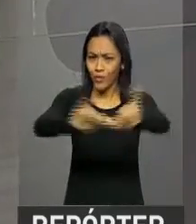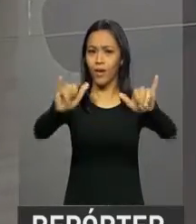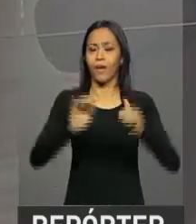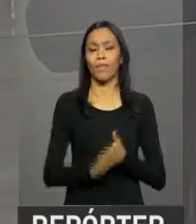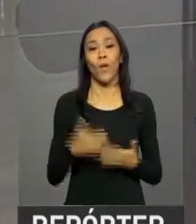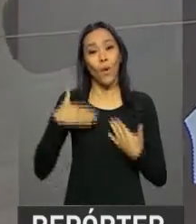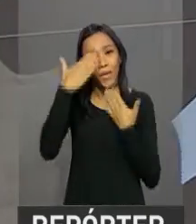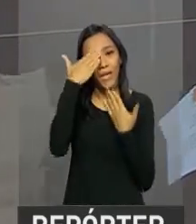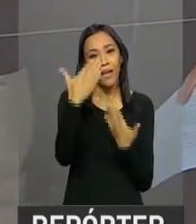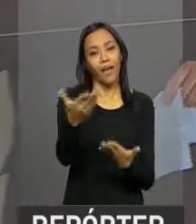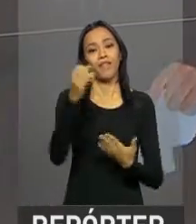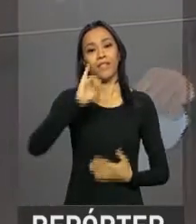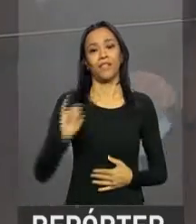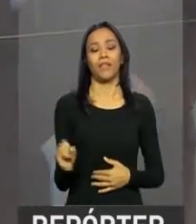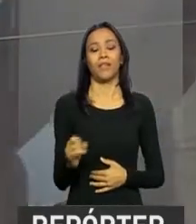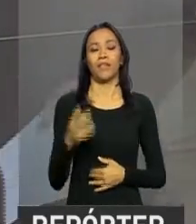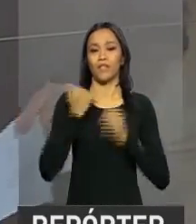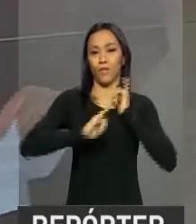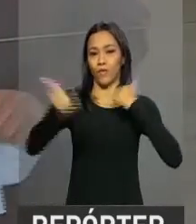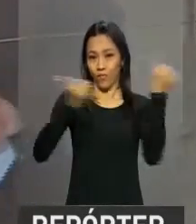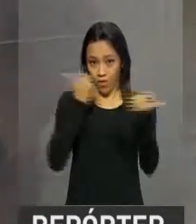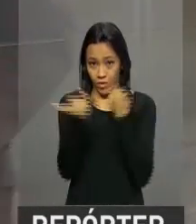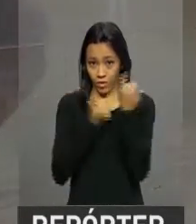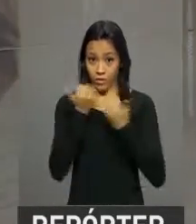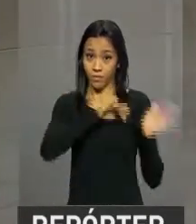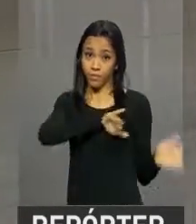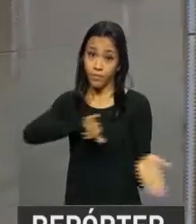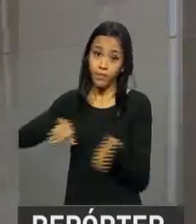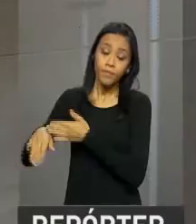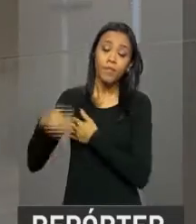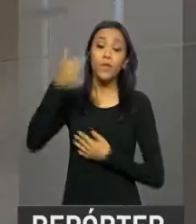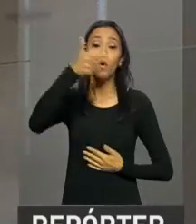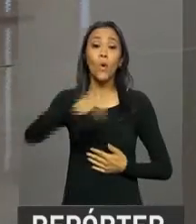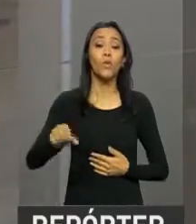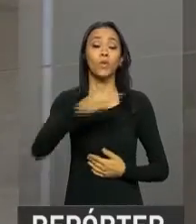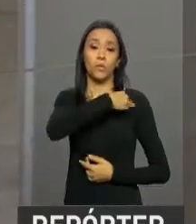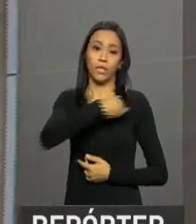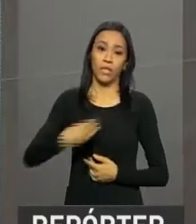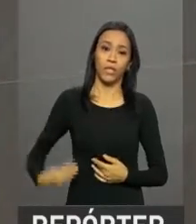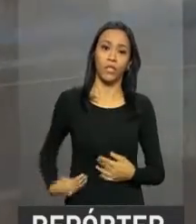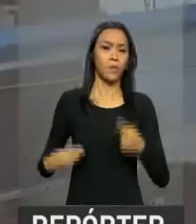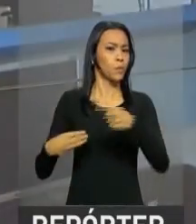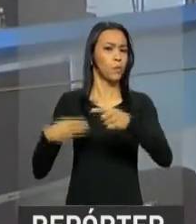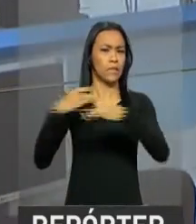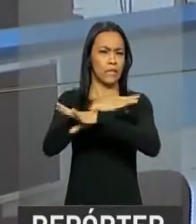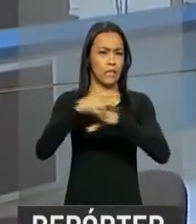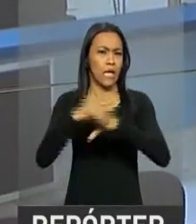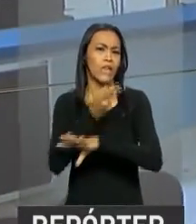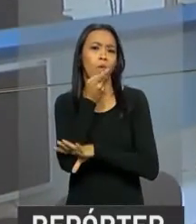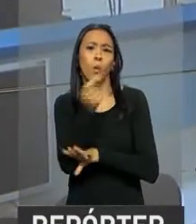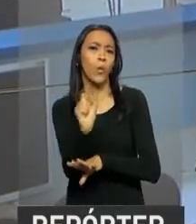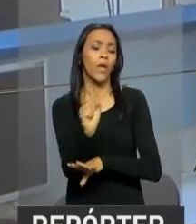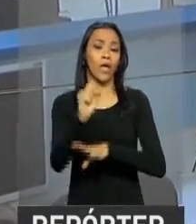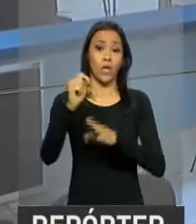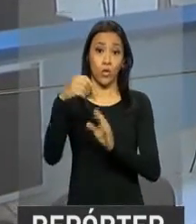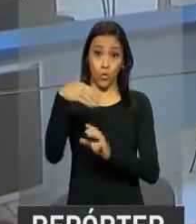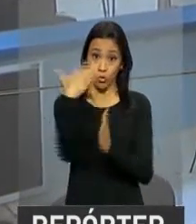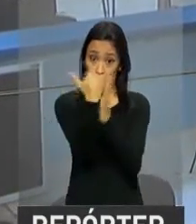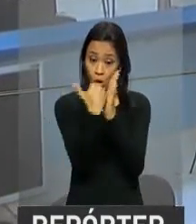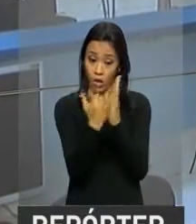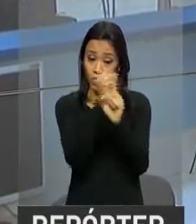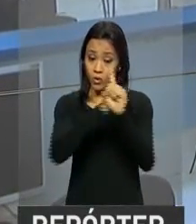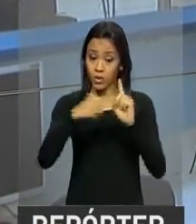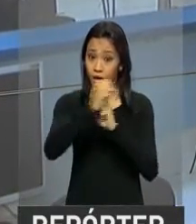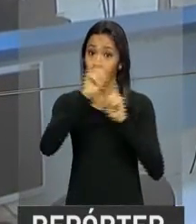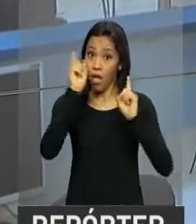pelas informações ao vivo do Palácio do Planalto. E o ministro das Cidades, Bruno Araújo, disse que os programas sociais são prioridade